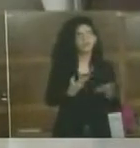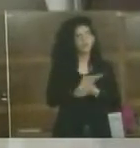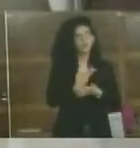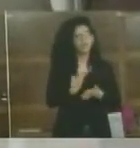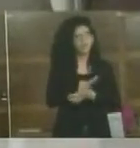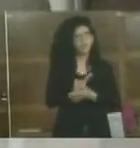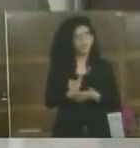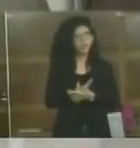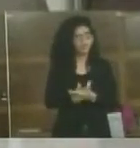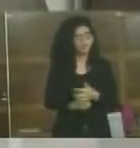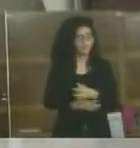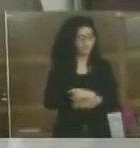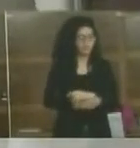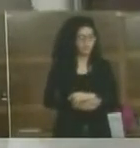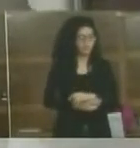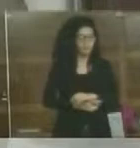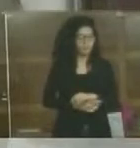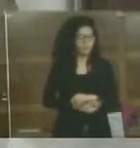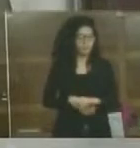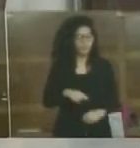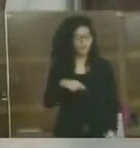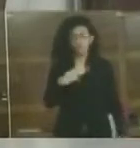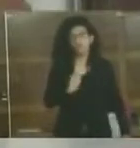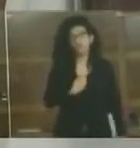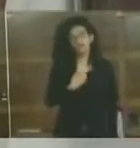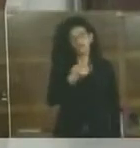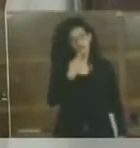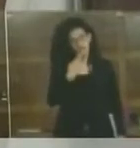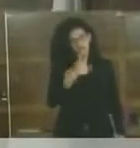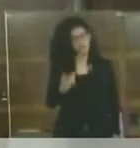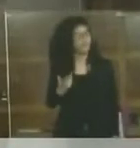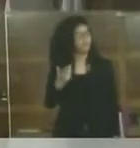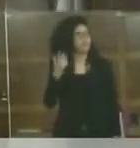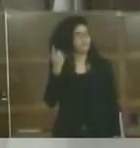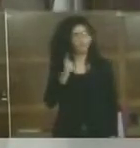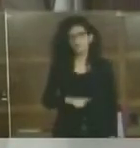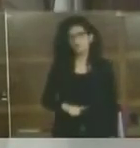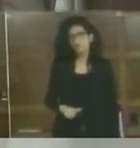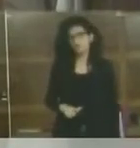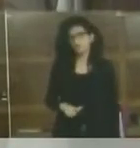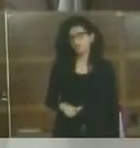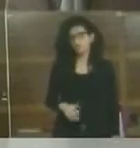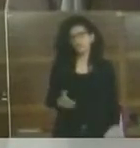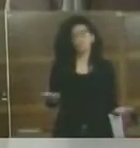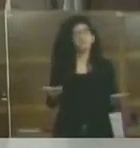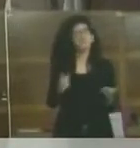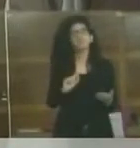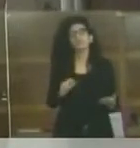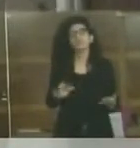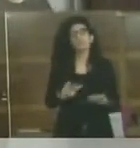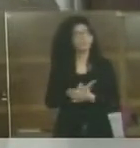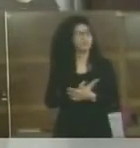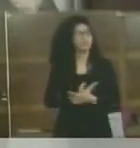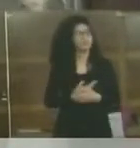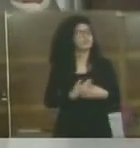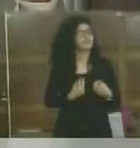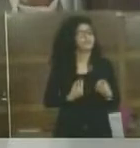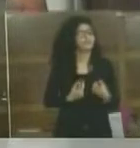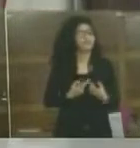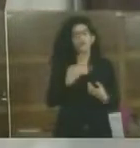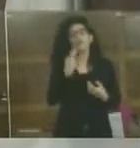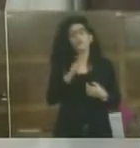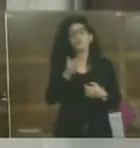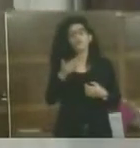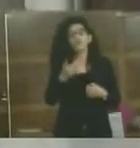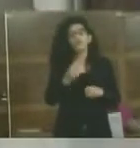de errado nisso. E ali nós denunciamos isso e não conseguimos. Está aí, ó, o que aconteceu. Me fala qual é a obra da